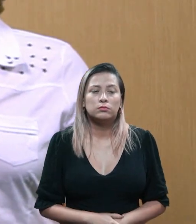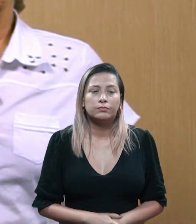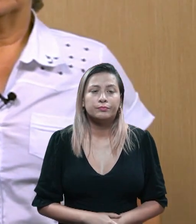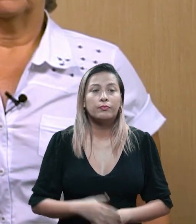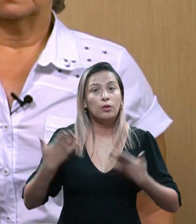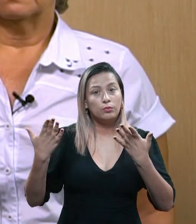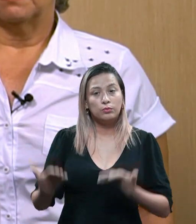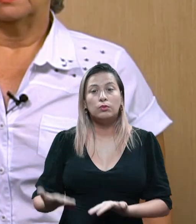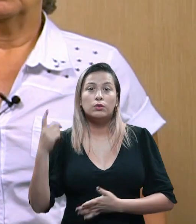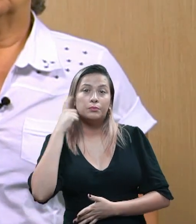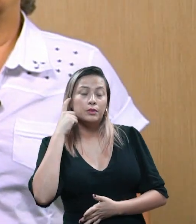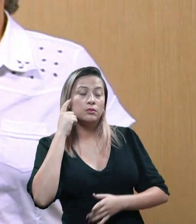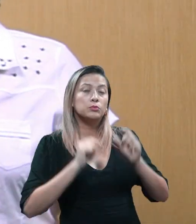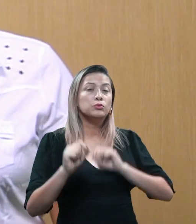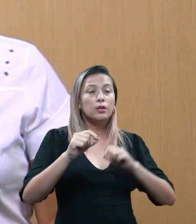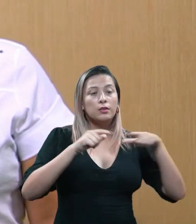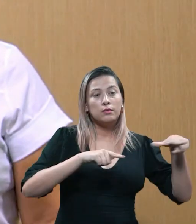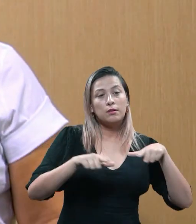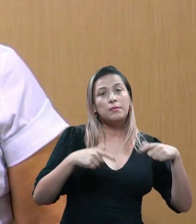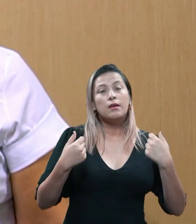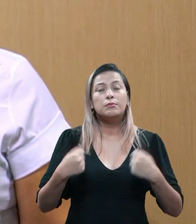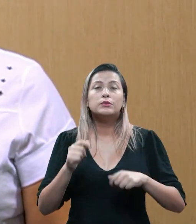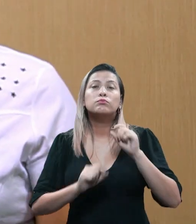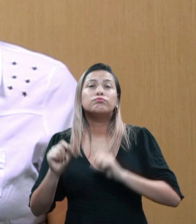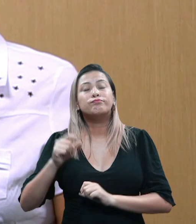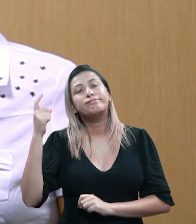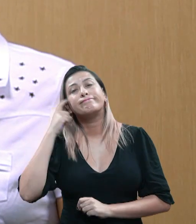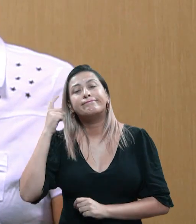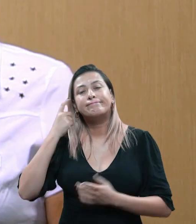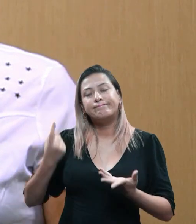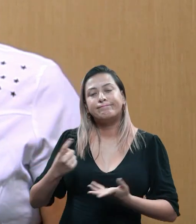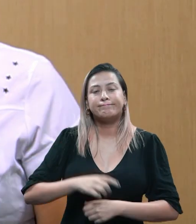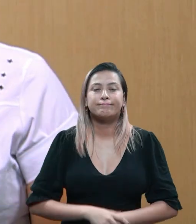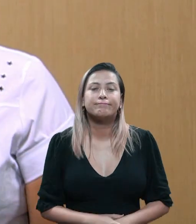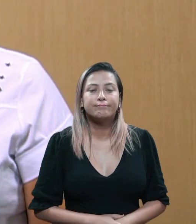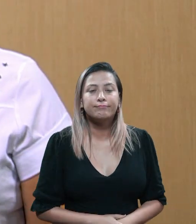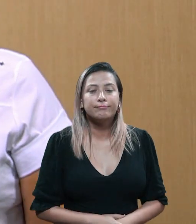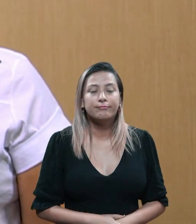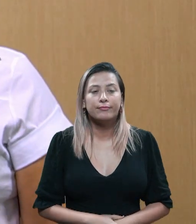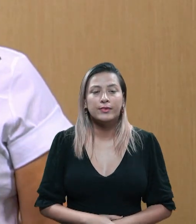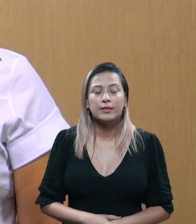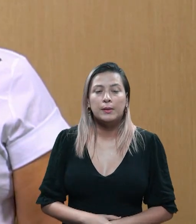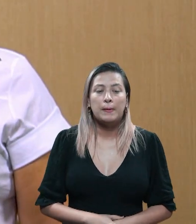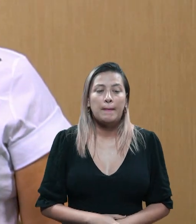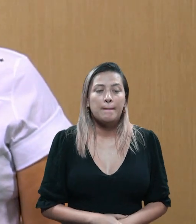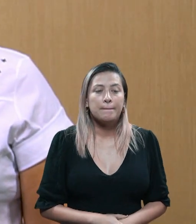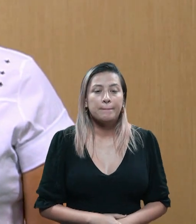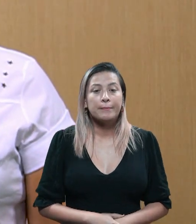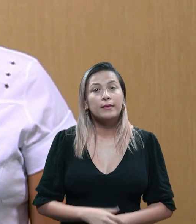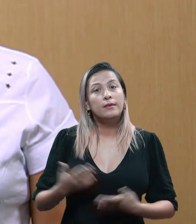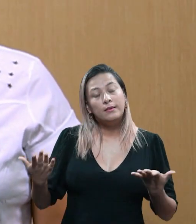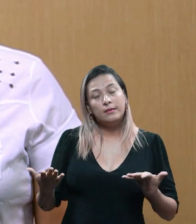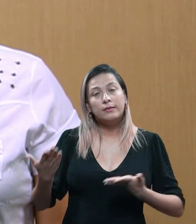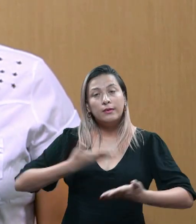Quando nós pensamos em trabalho, nós devemos ter em mente que este trabalho irá envolver o outro e que a convivência